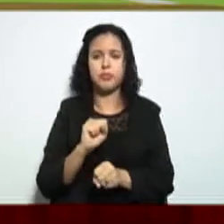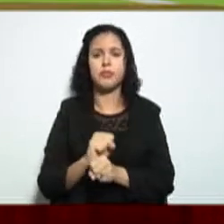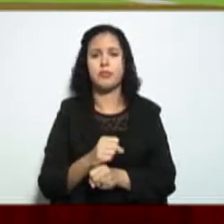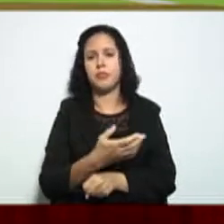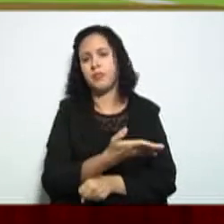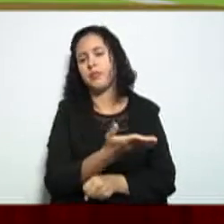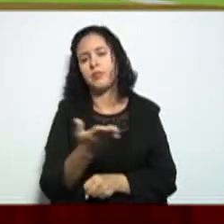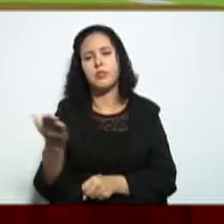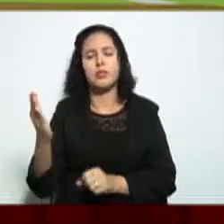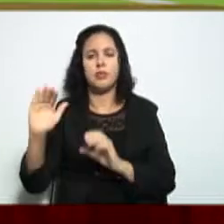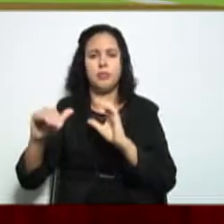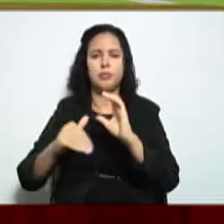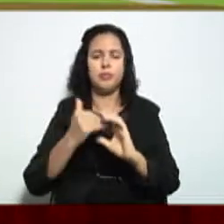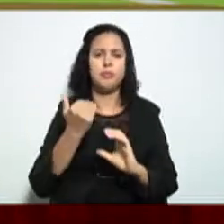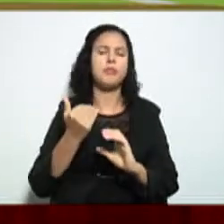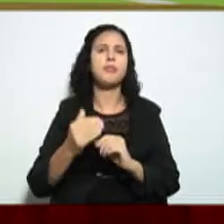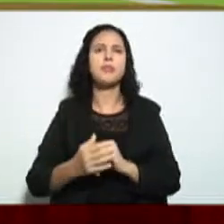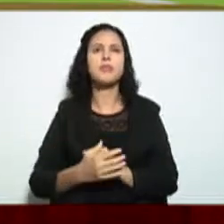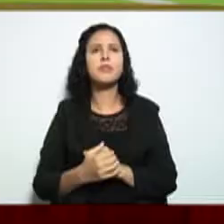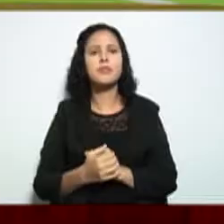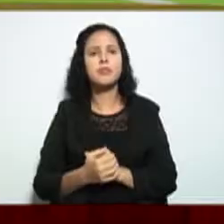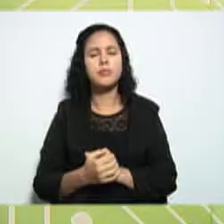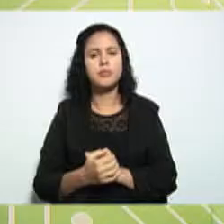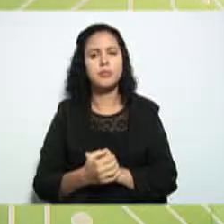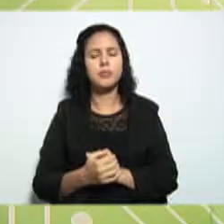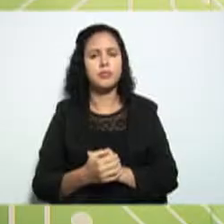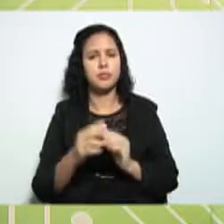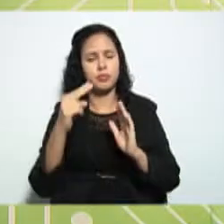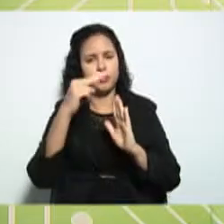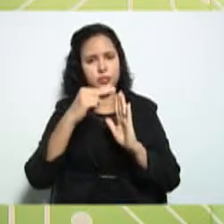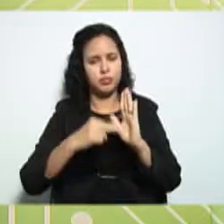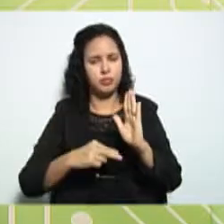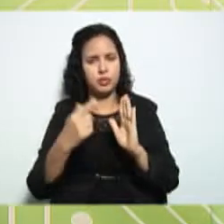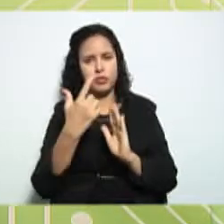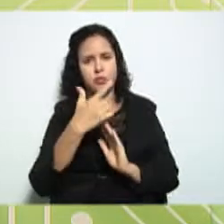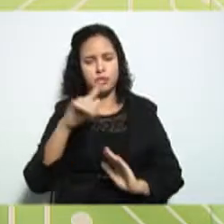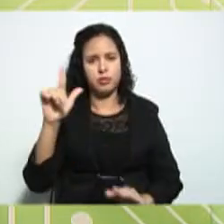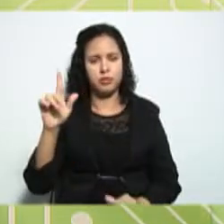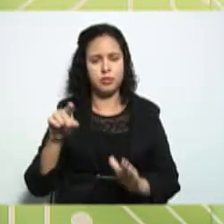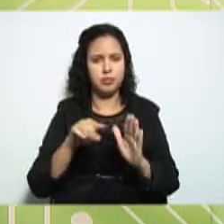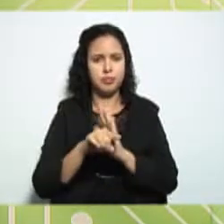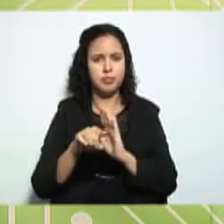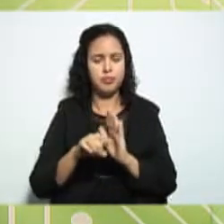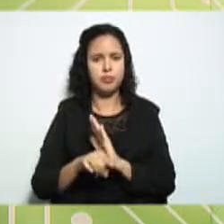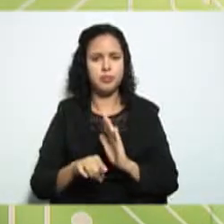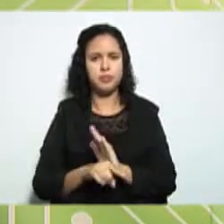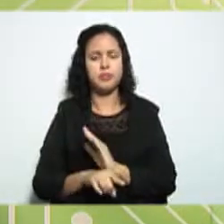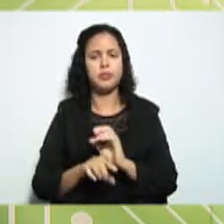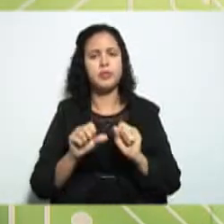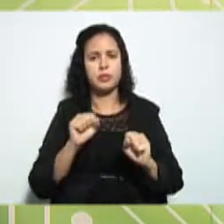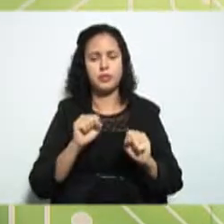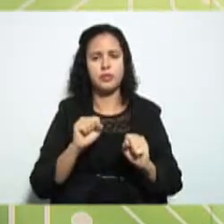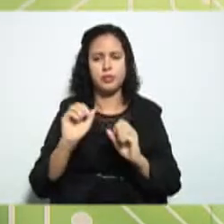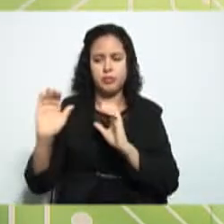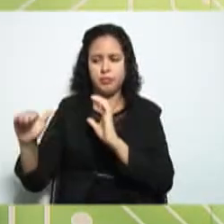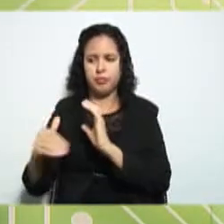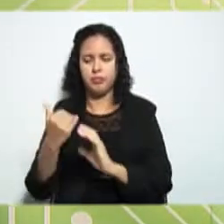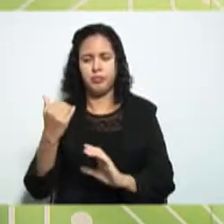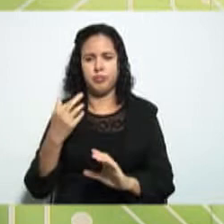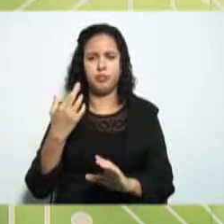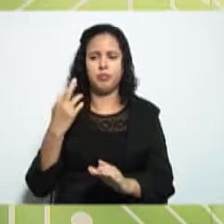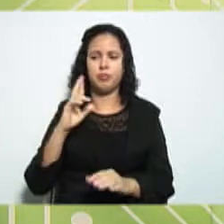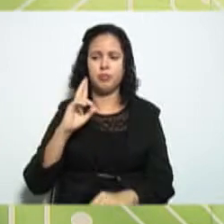vocês interajam conosco. Então vamos ler a próxima pergunta e vamos deixar um tempinho a mais para ver se o pessoal manda as respostas. Pessoal, mandem suas respostas, nós estamos